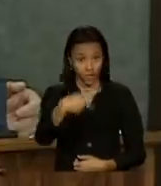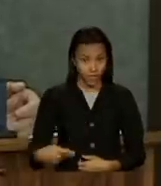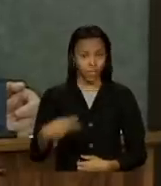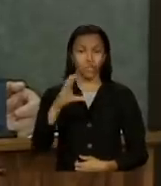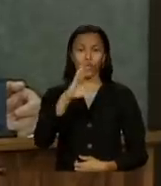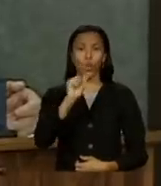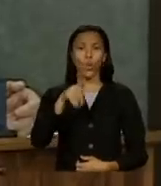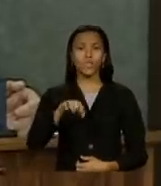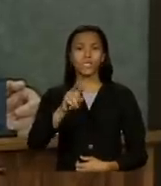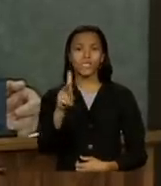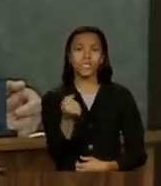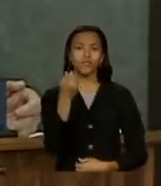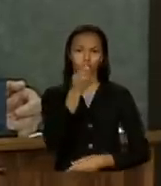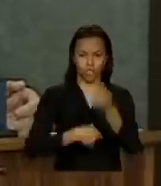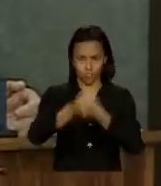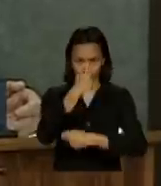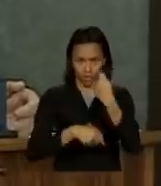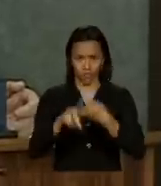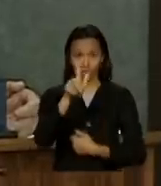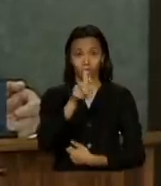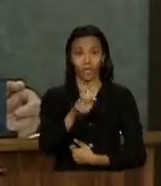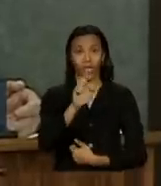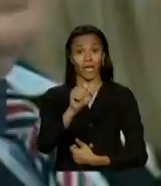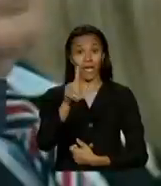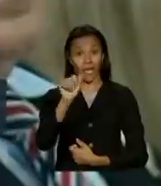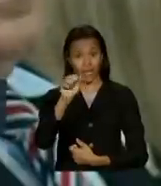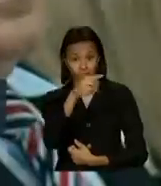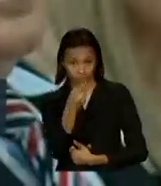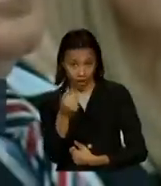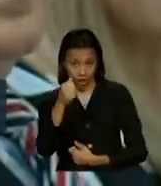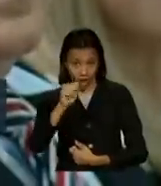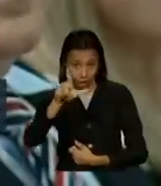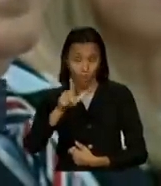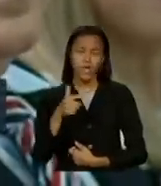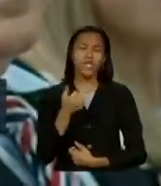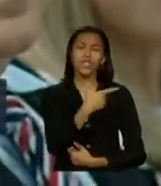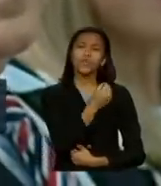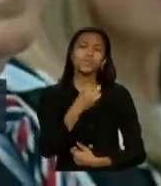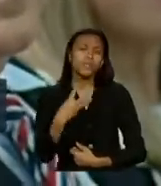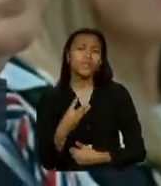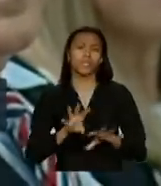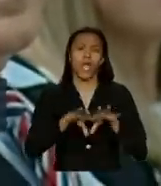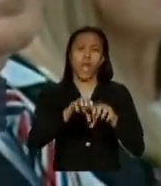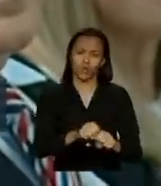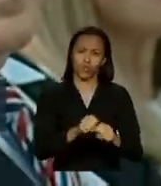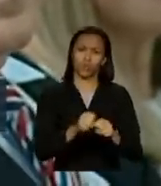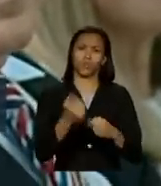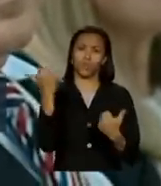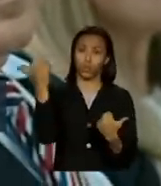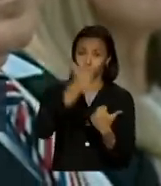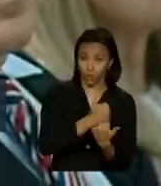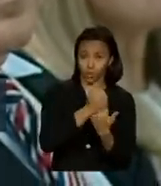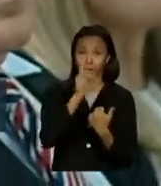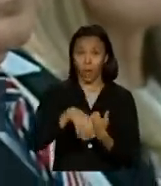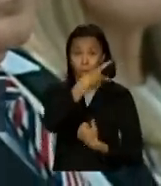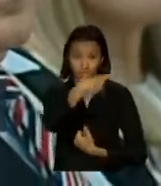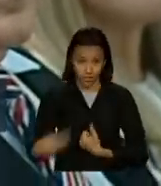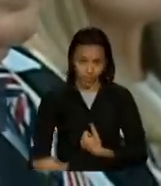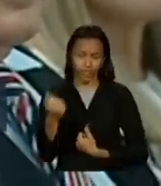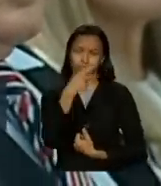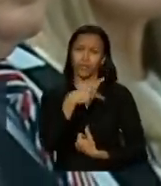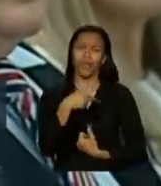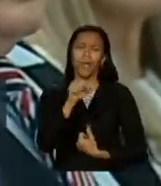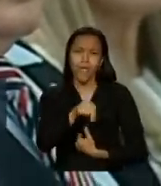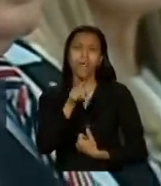Conselho de administração da Gerdal em 1983 ano que assumiu cargo de diretor presidente da empresa o